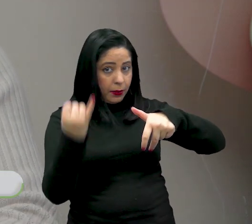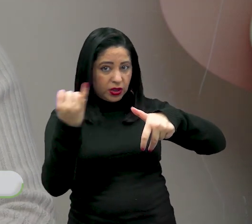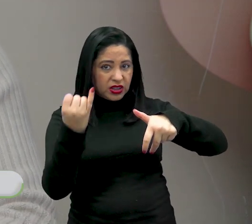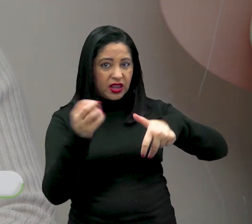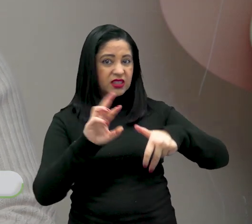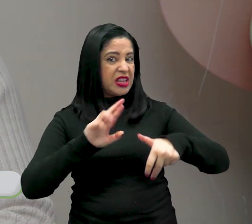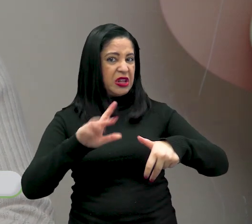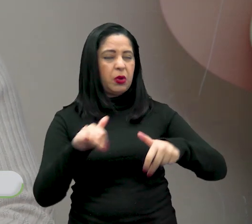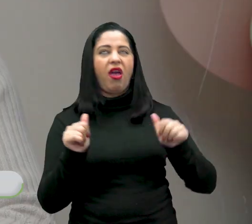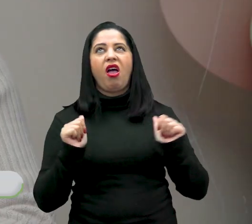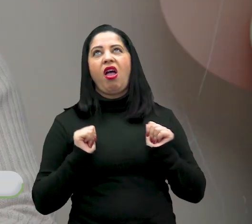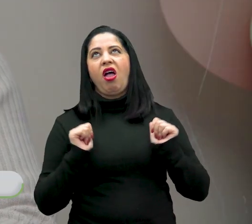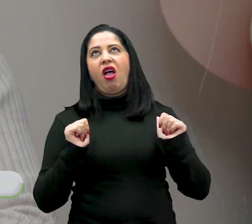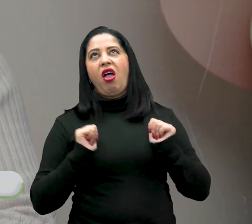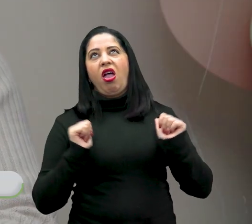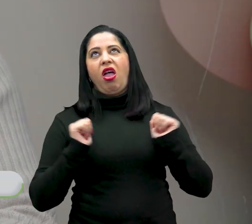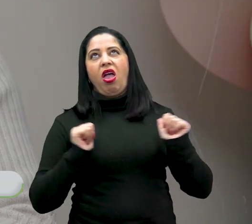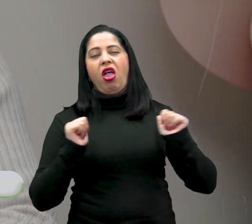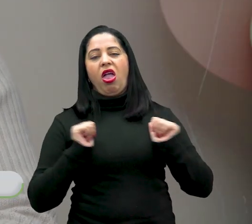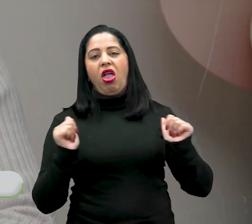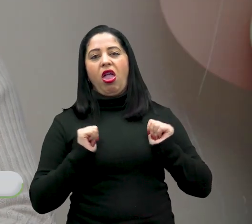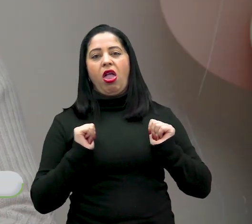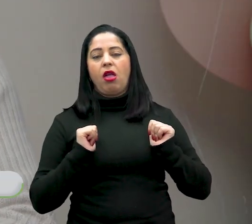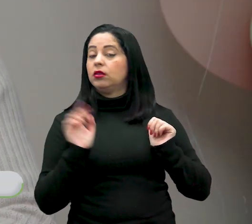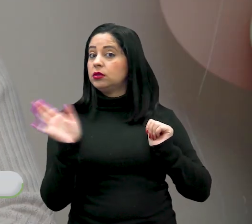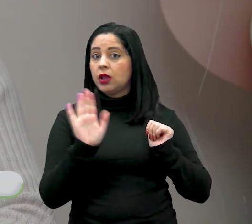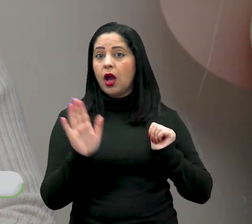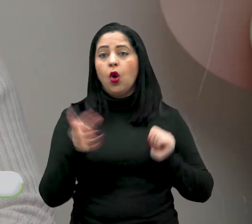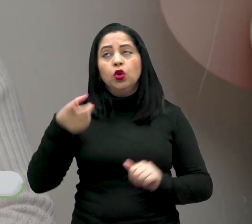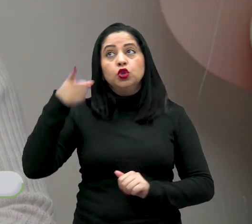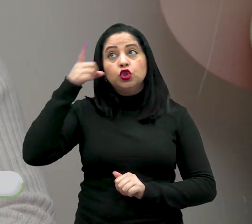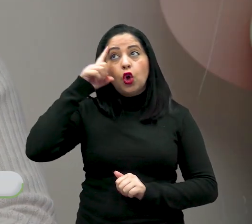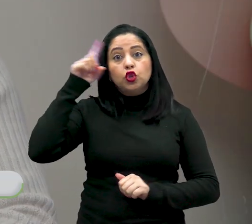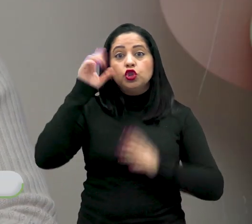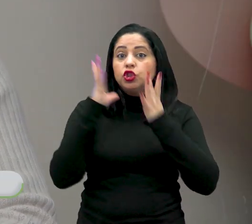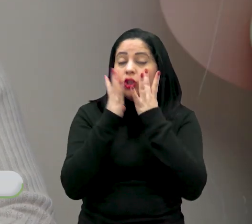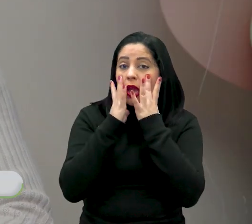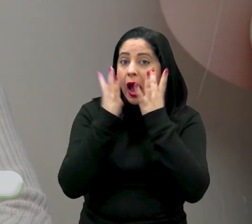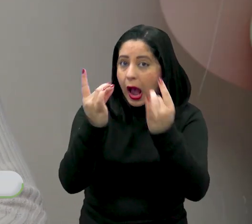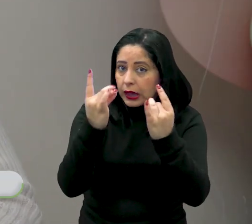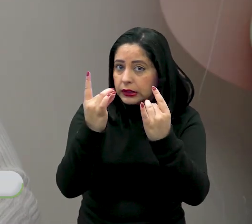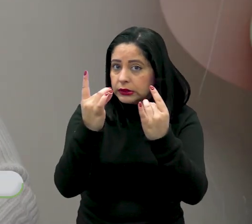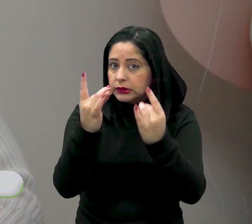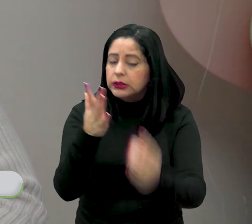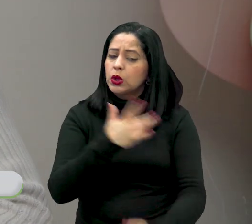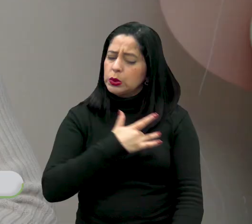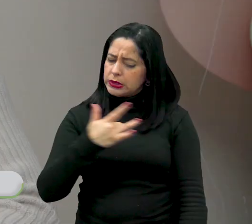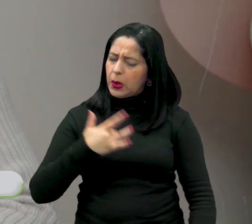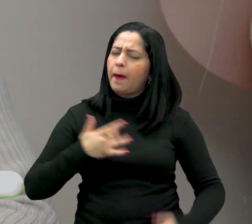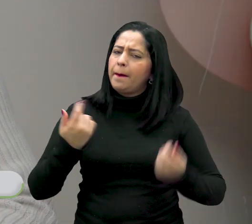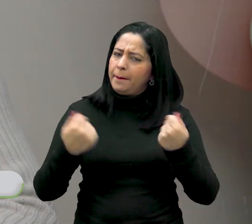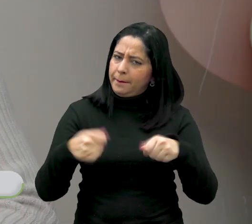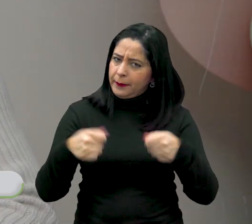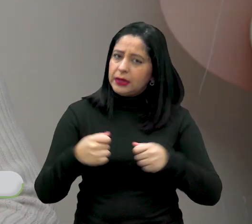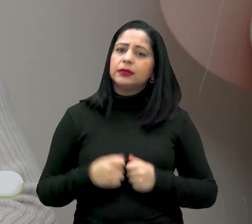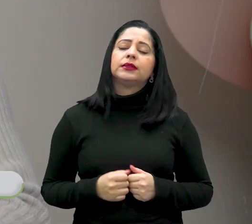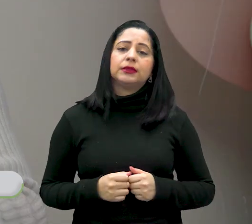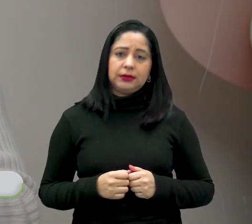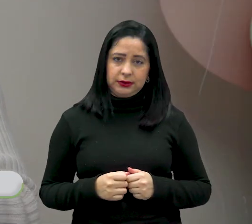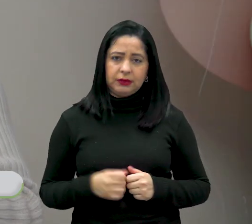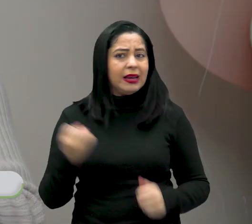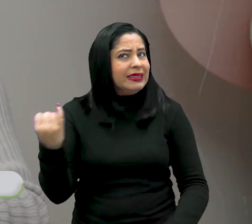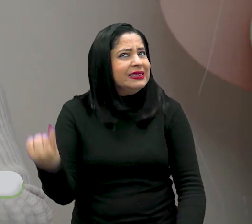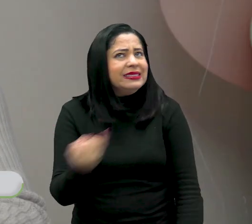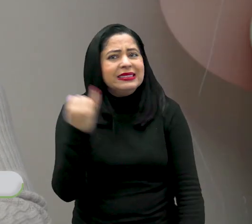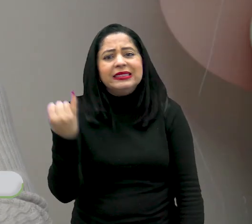importante, não é só ficar esperando a dor aparecer, é um processo contínuo de atenção, de prevenção e de escolhas mais saudáveis no nosso dia a dia também. Tudo